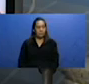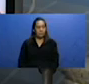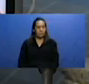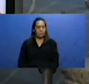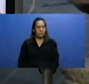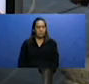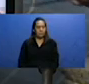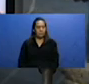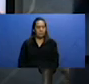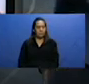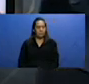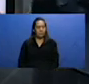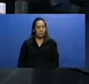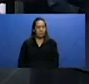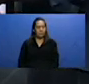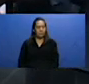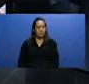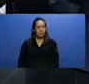Vamos continuar?